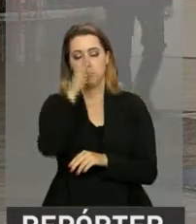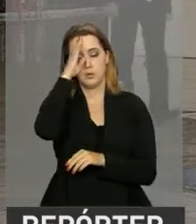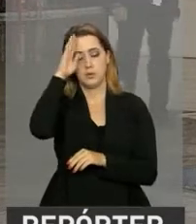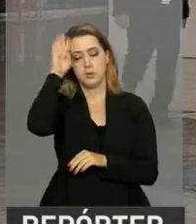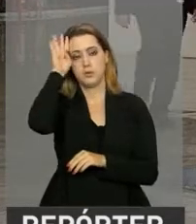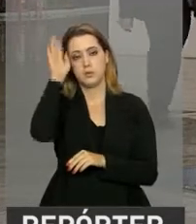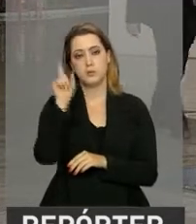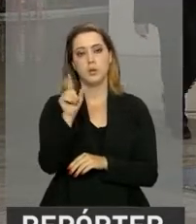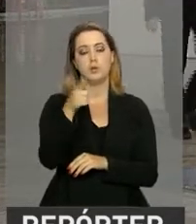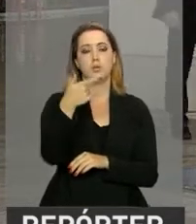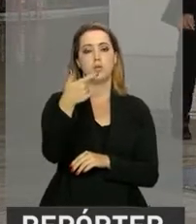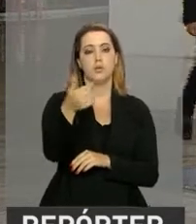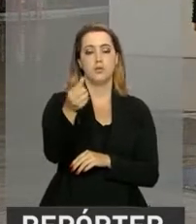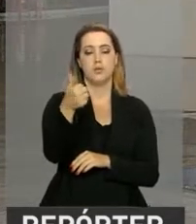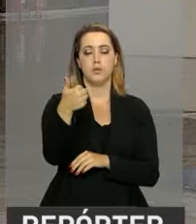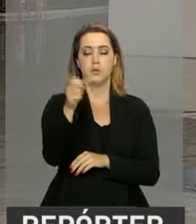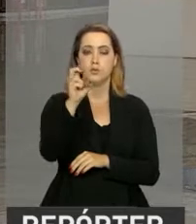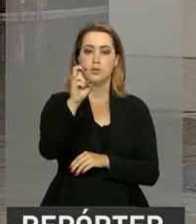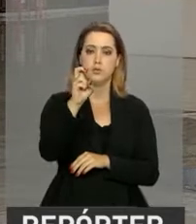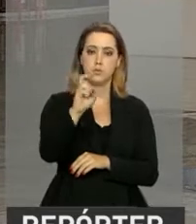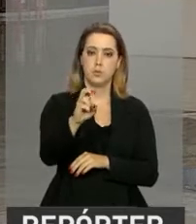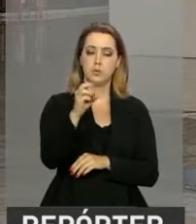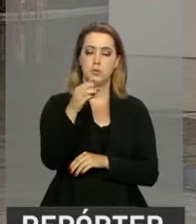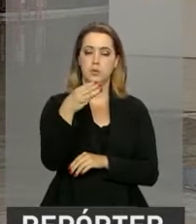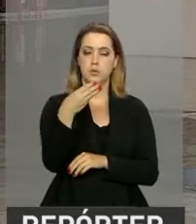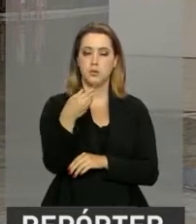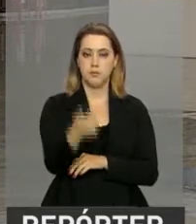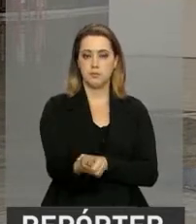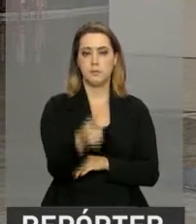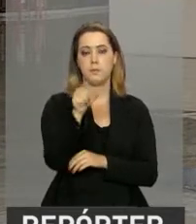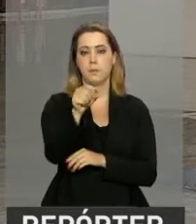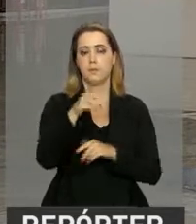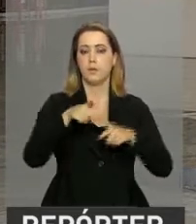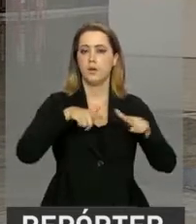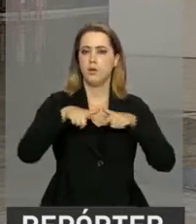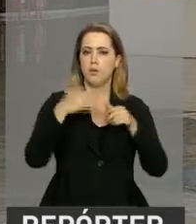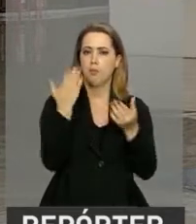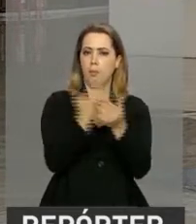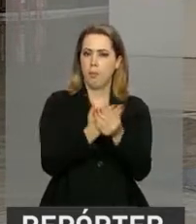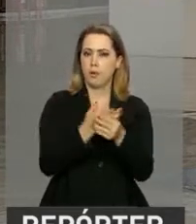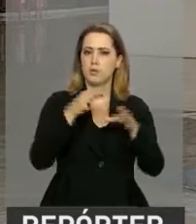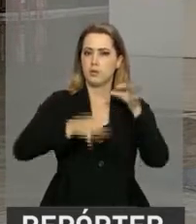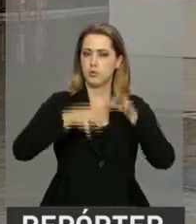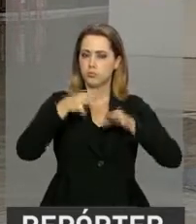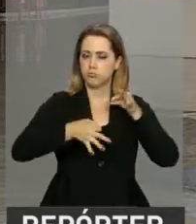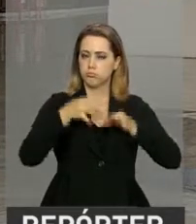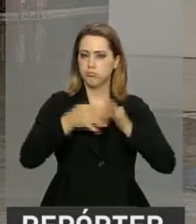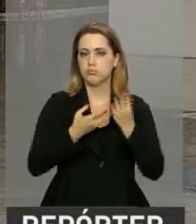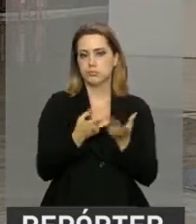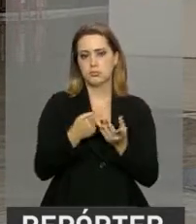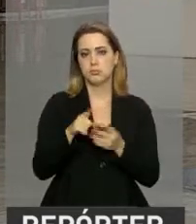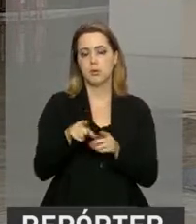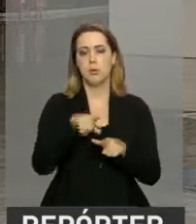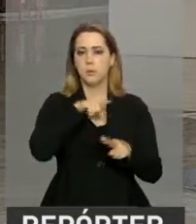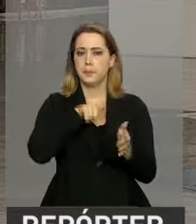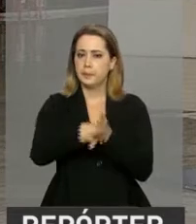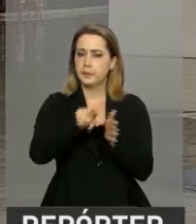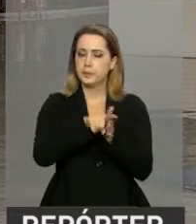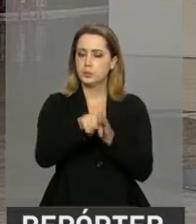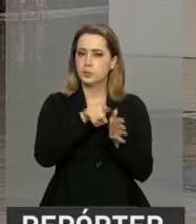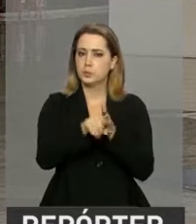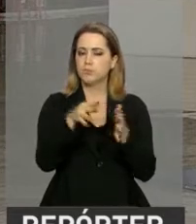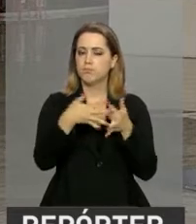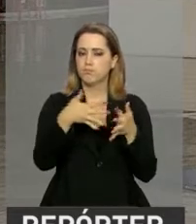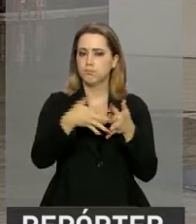foram 2531 ações questionando algumas das fases do processo do enem somente neste ano já